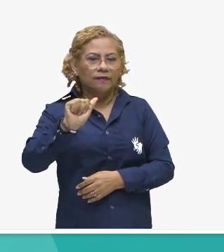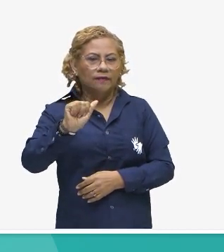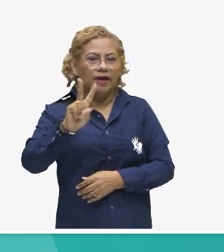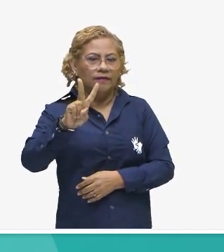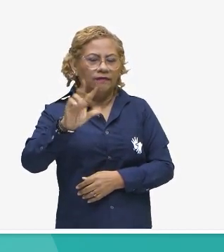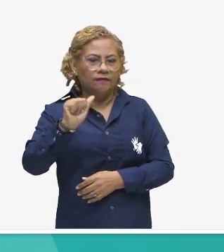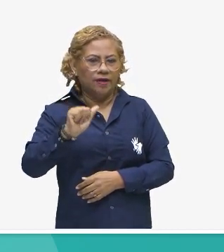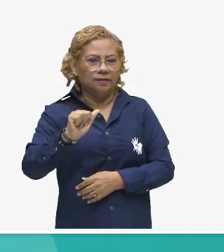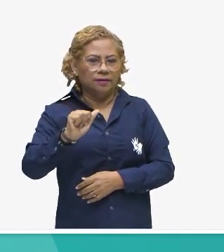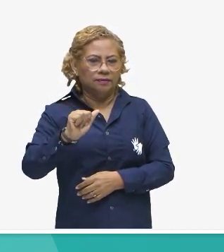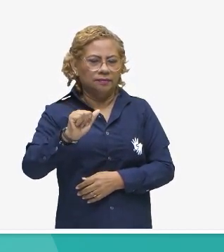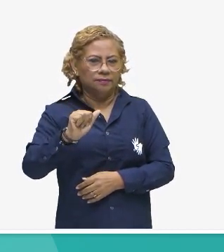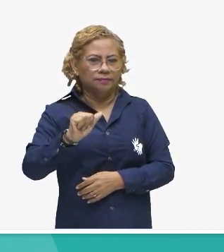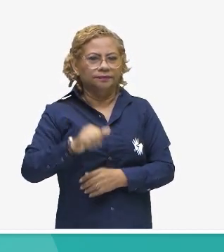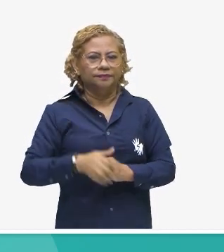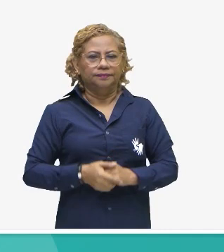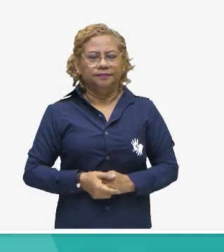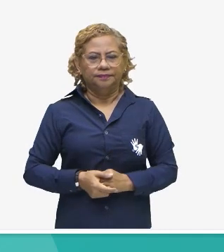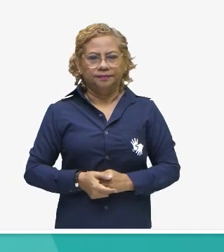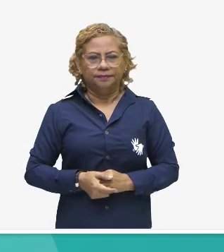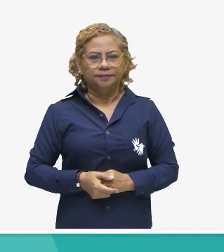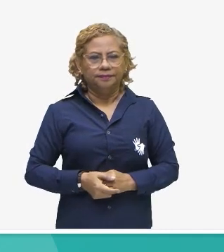né? No ato em que